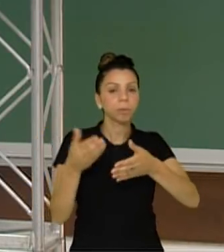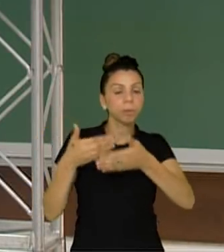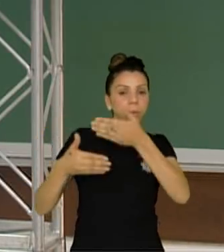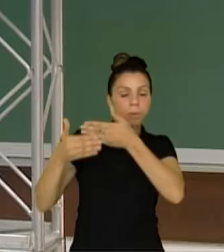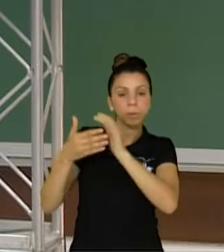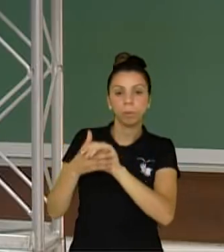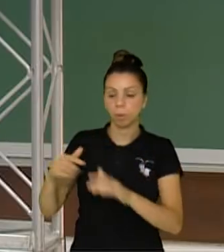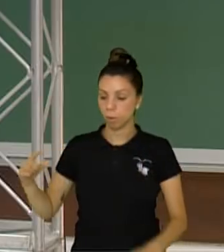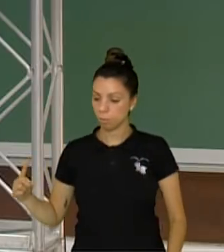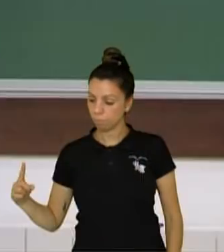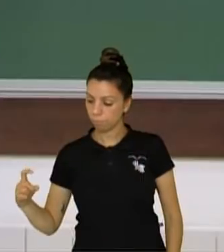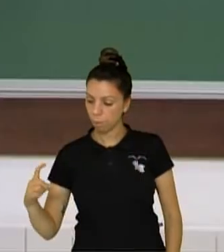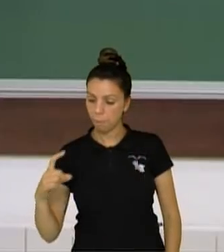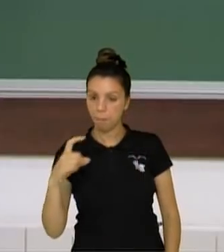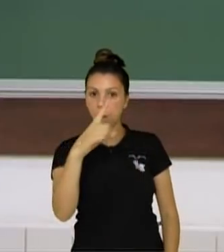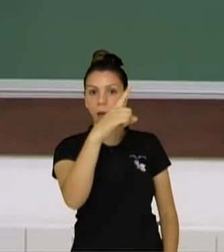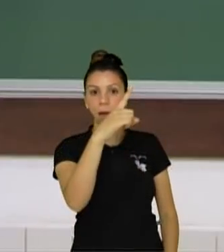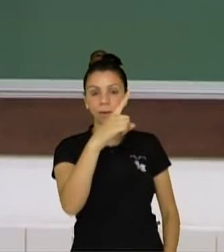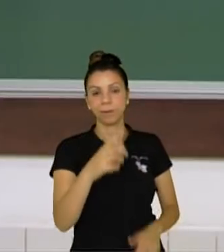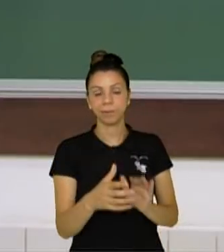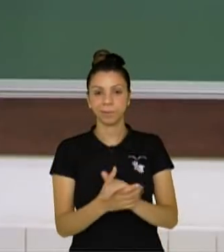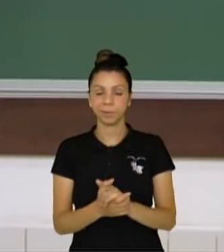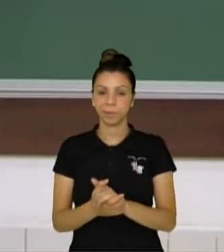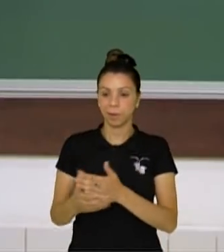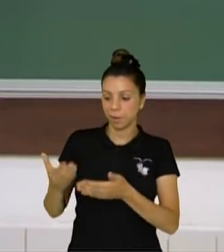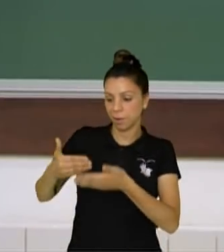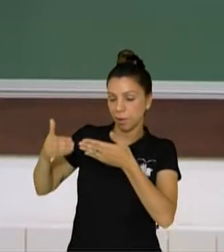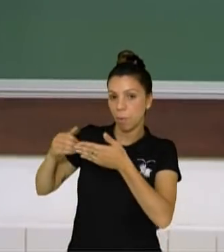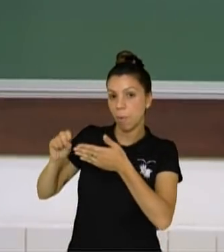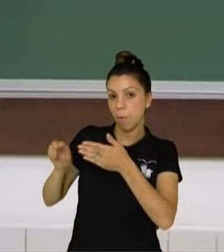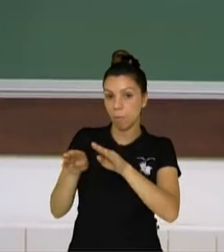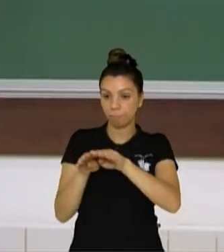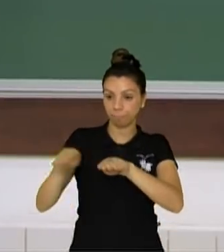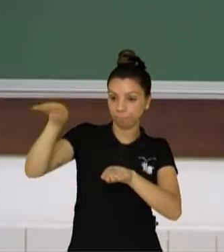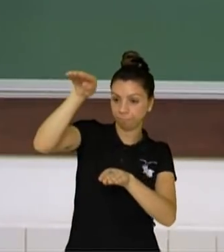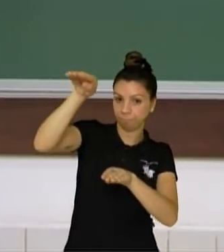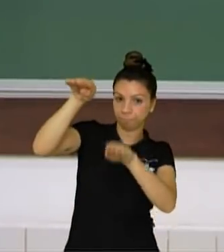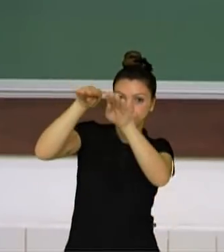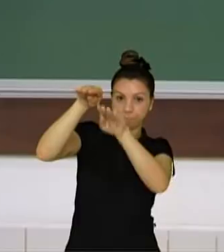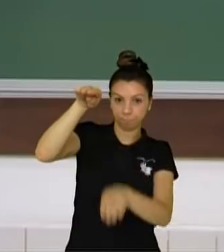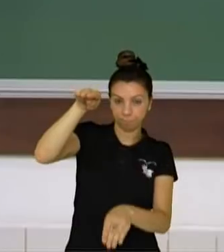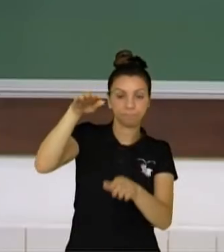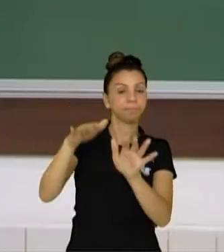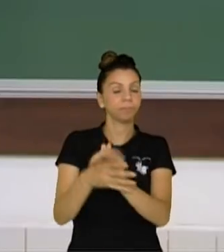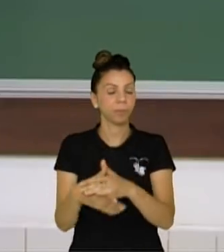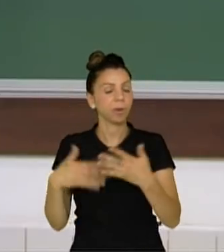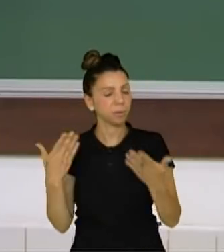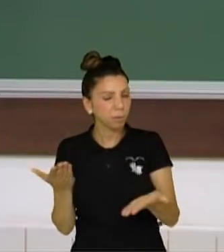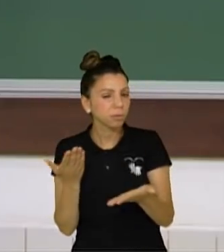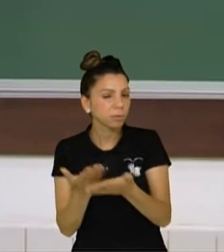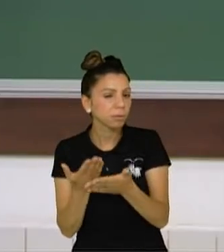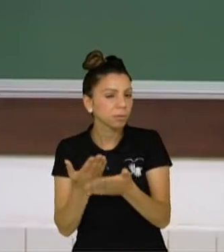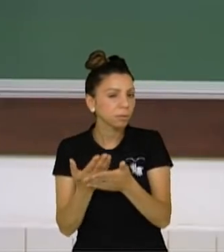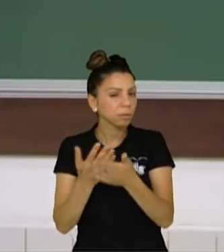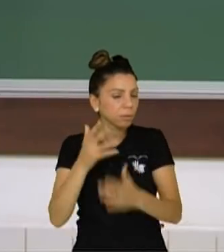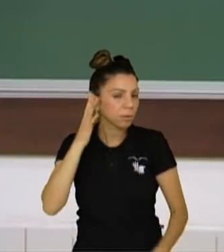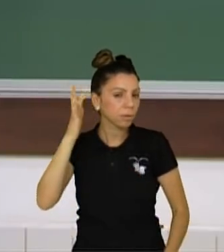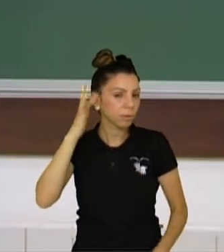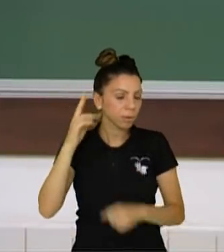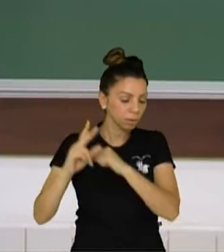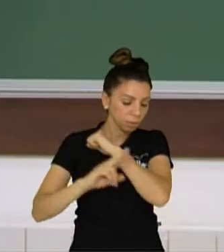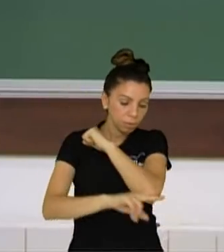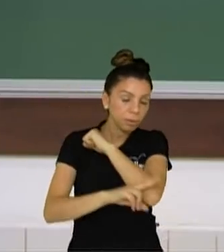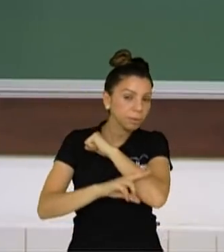ou avançados. Nós já estamos num processo de estudo sobre as teorias raciais. E